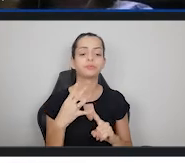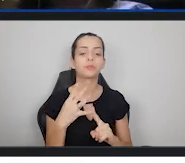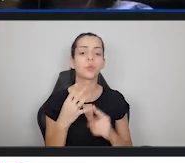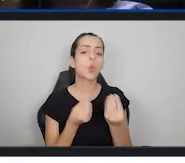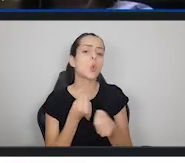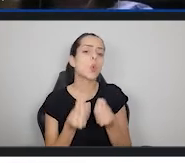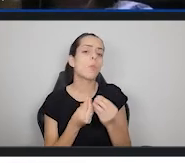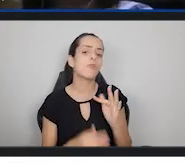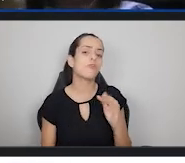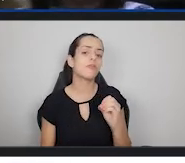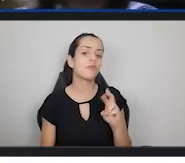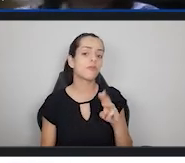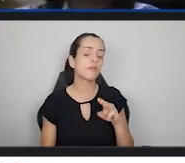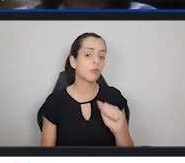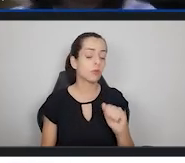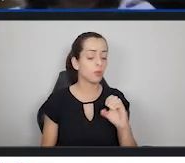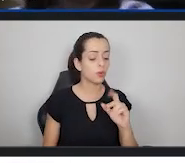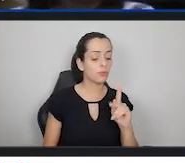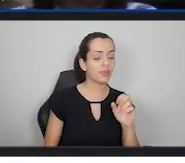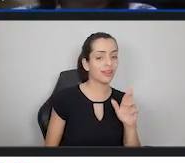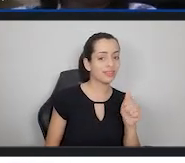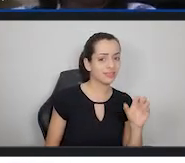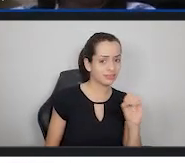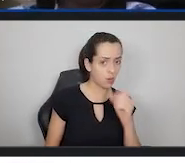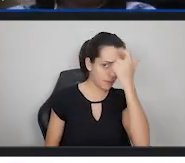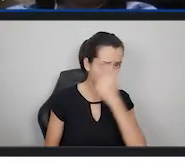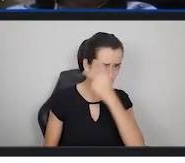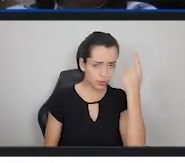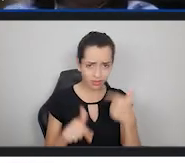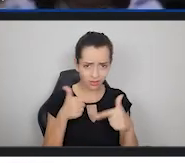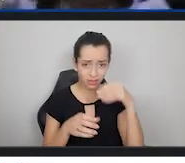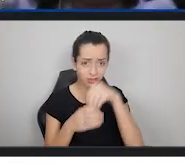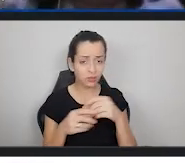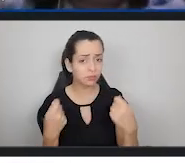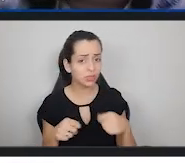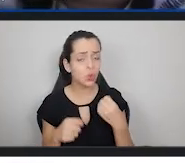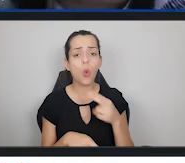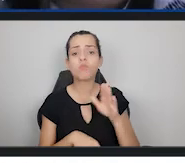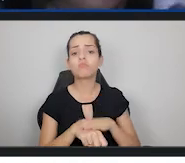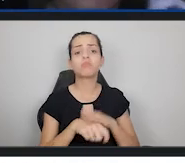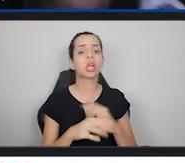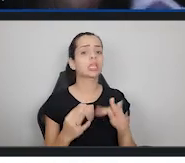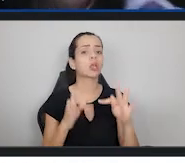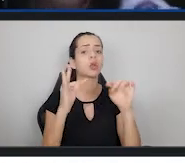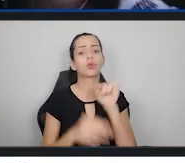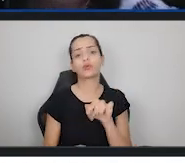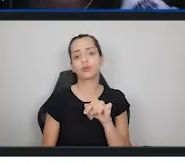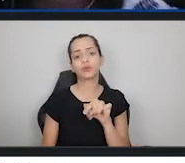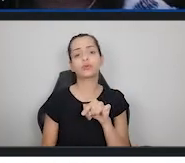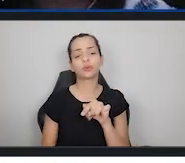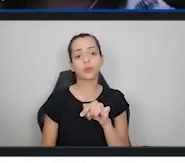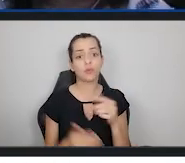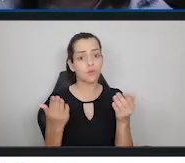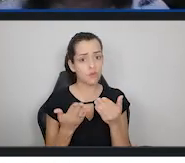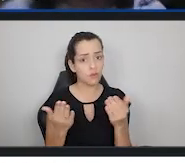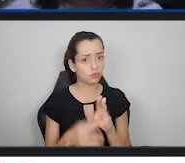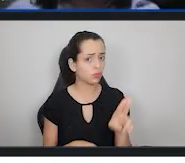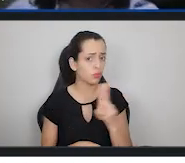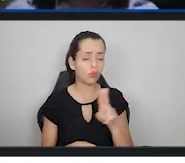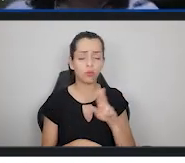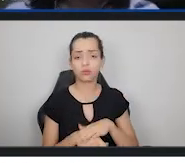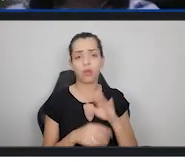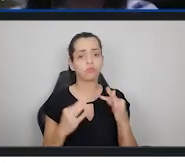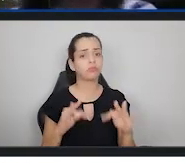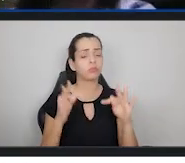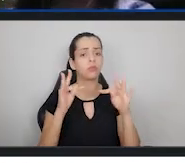subestação abrigada de uma subestação a céu aberto. Tá? Então, isso que diz respeito ao tipo de